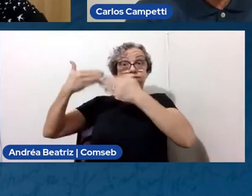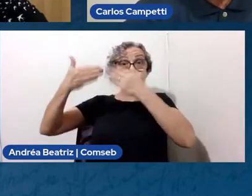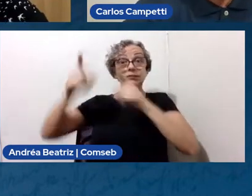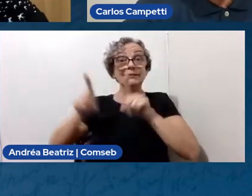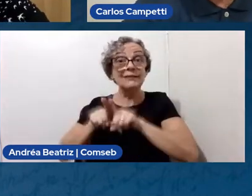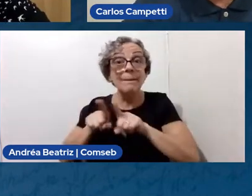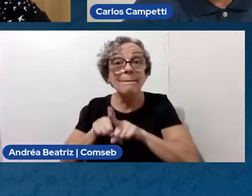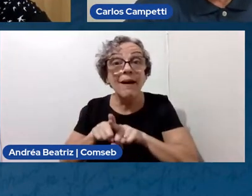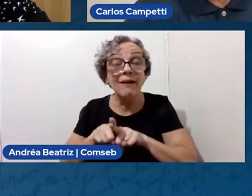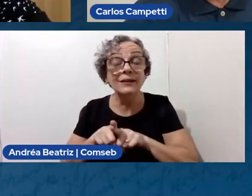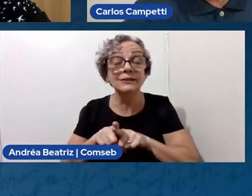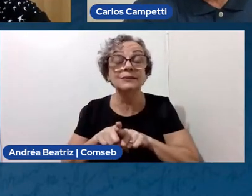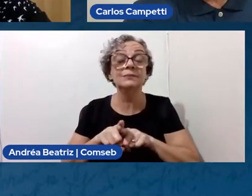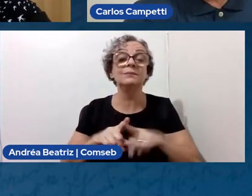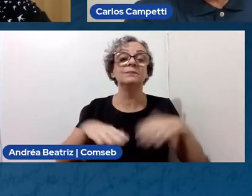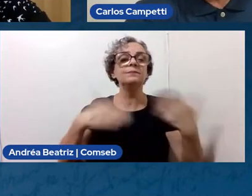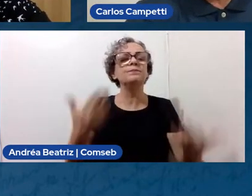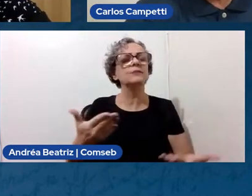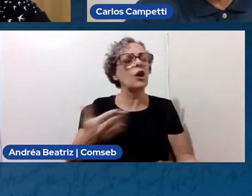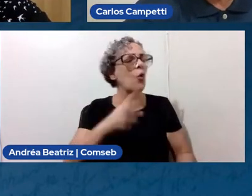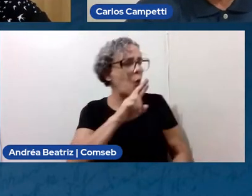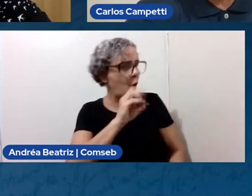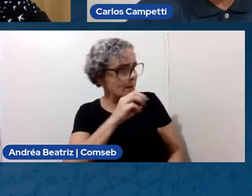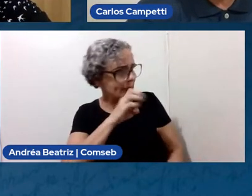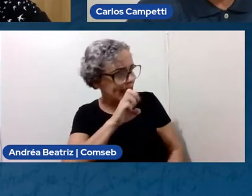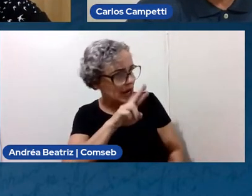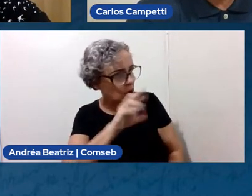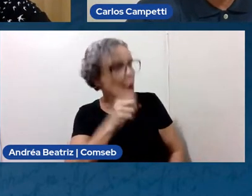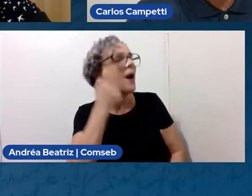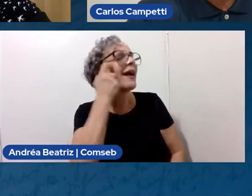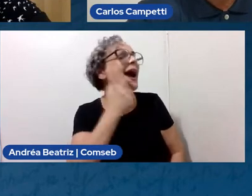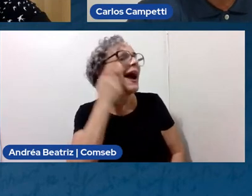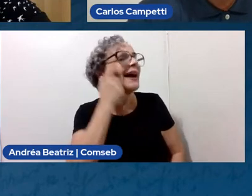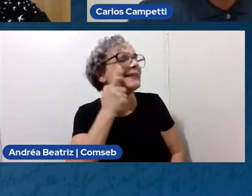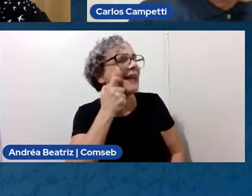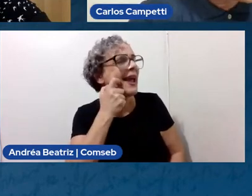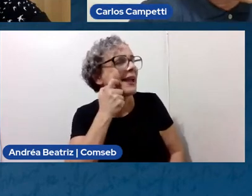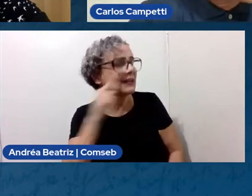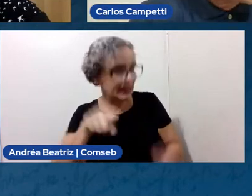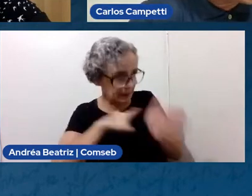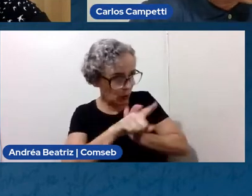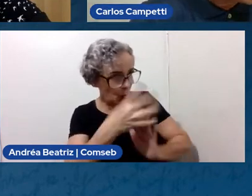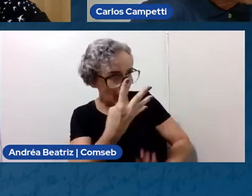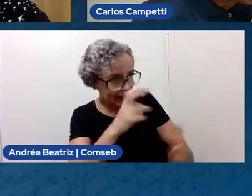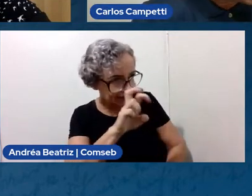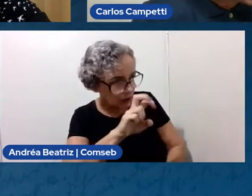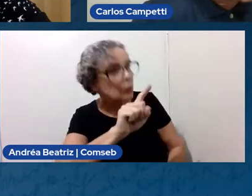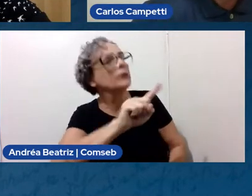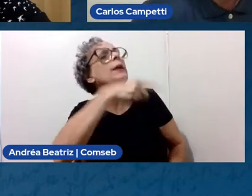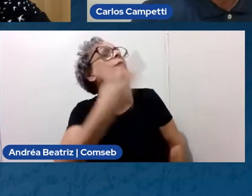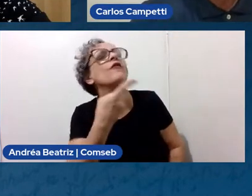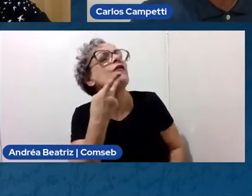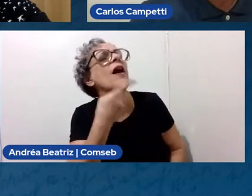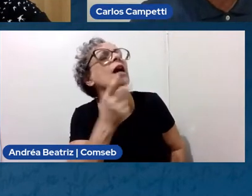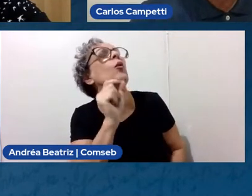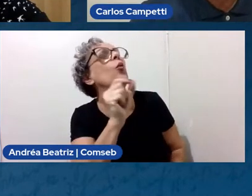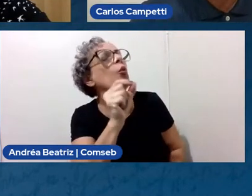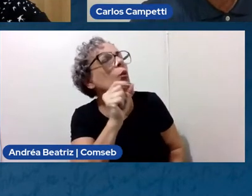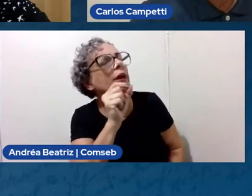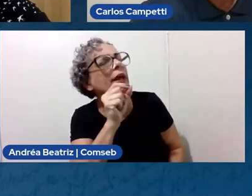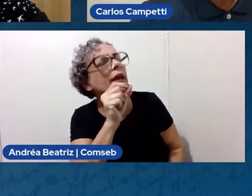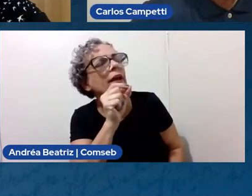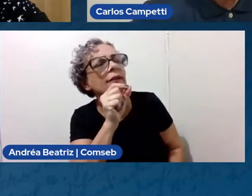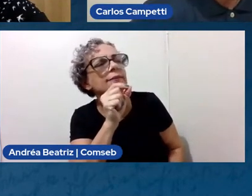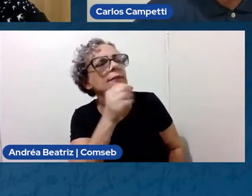Romero, o que Allan Kardec comenta depois dessa questão 45 aí do Livro dos Espíritos? Tem um comentário de Kardec, você